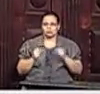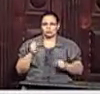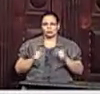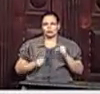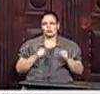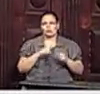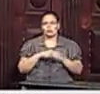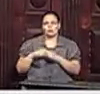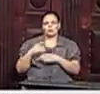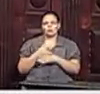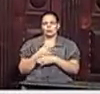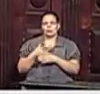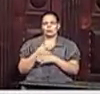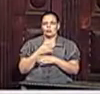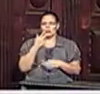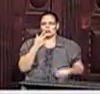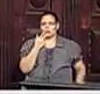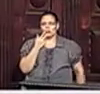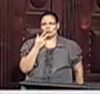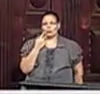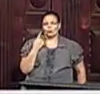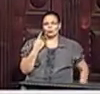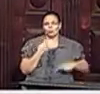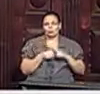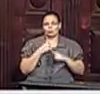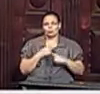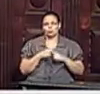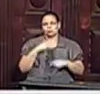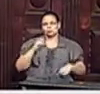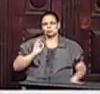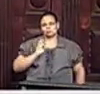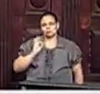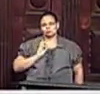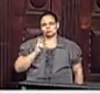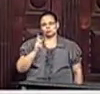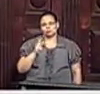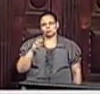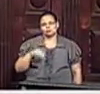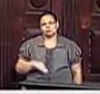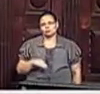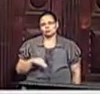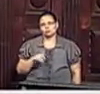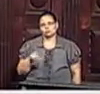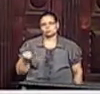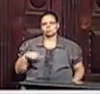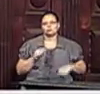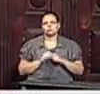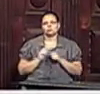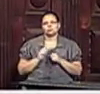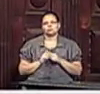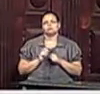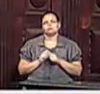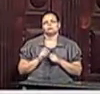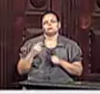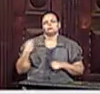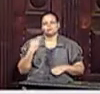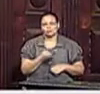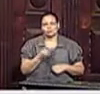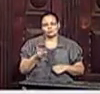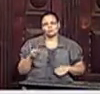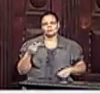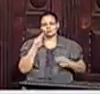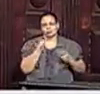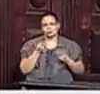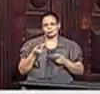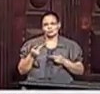veículos na cidade. Digo isso porque esses policiais militares que fazem essas operações